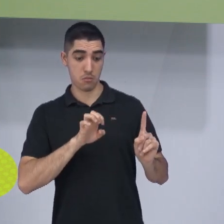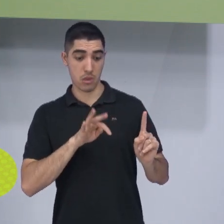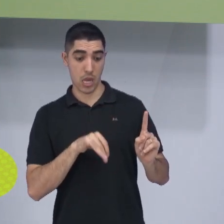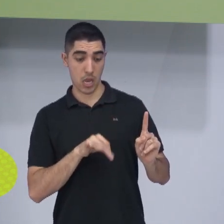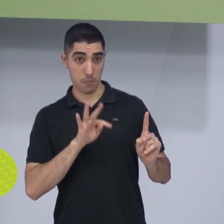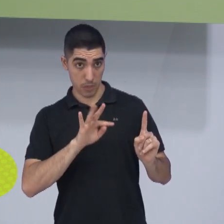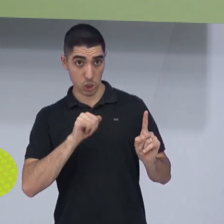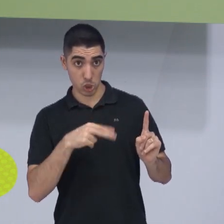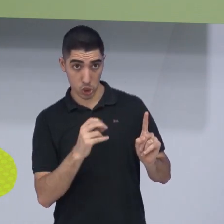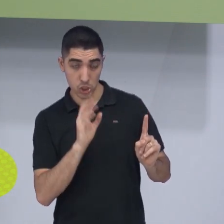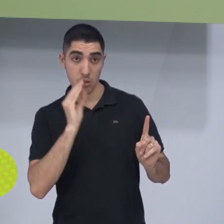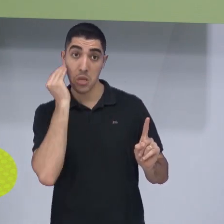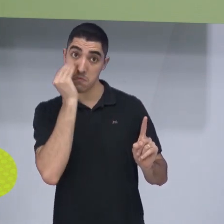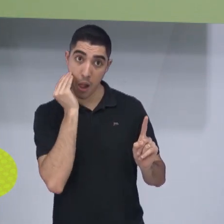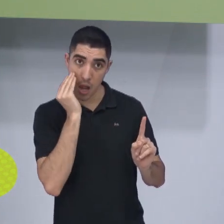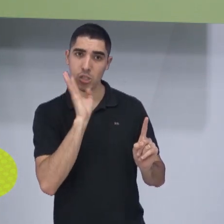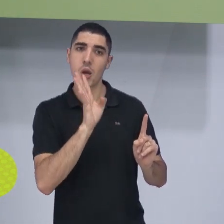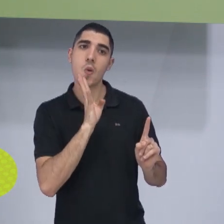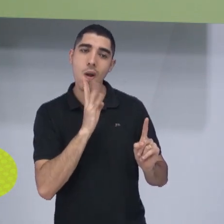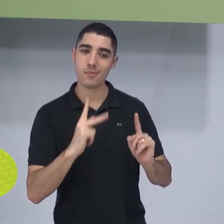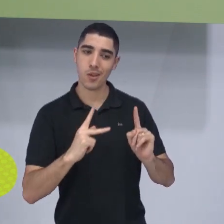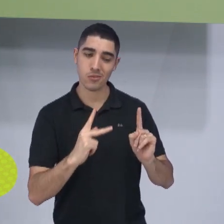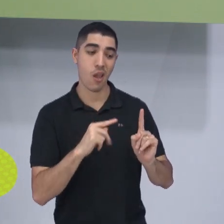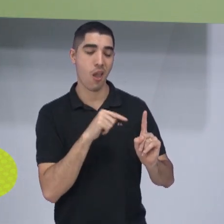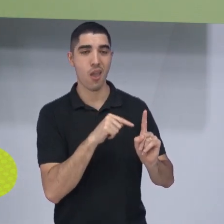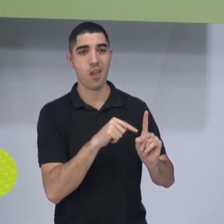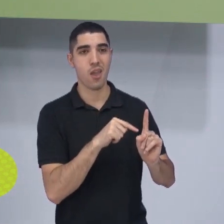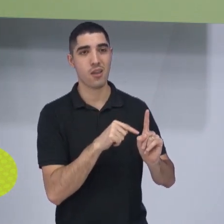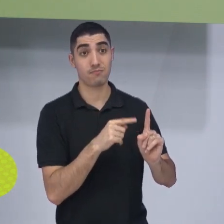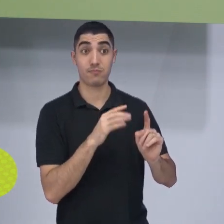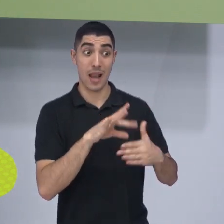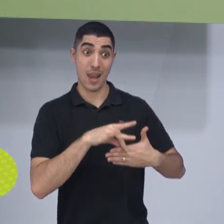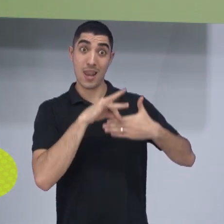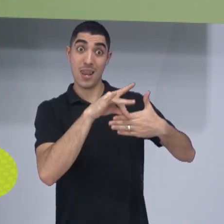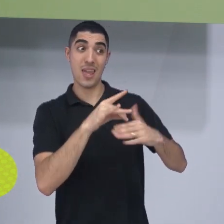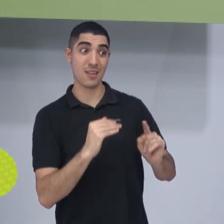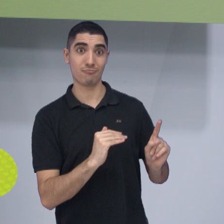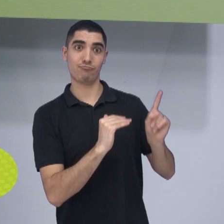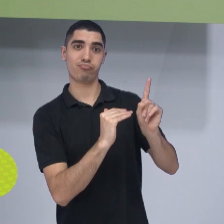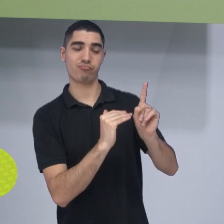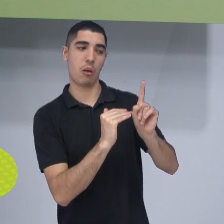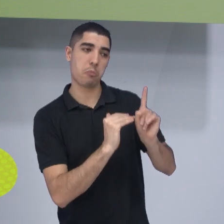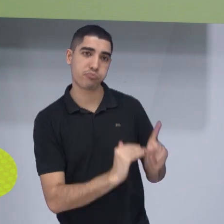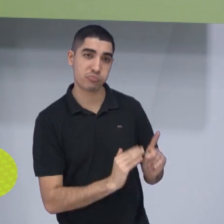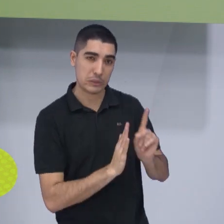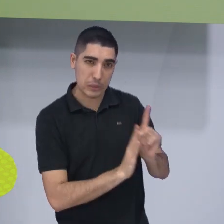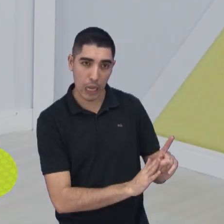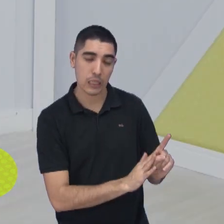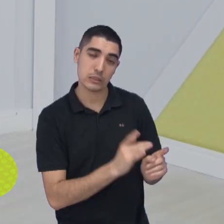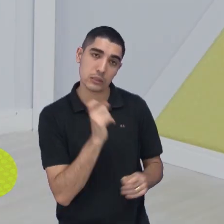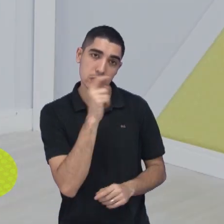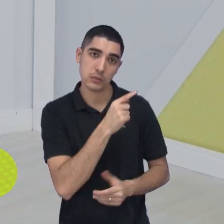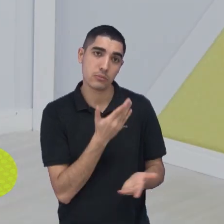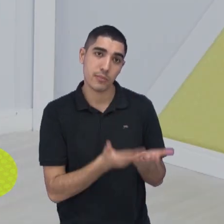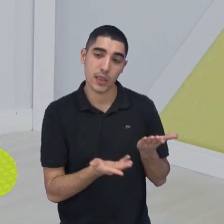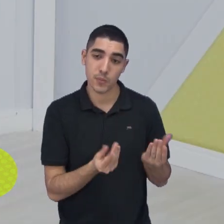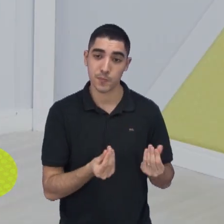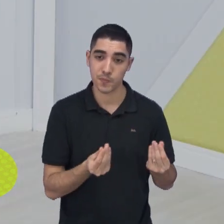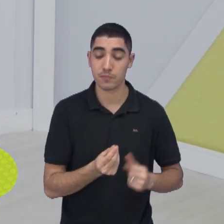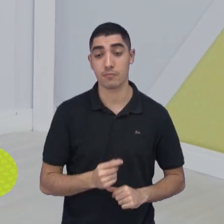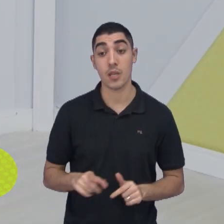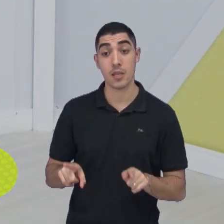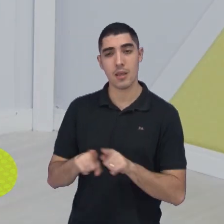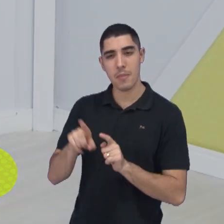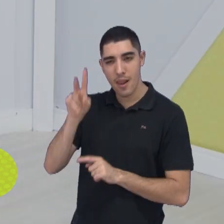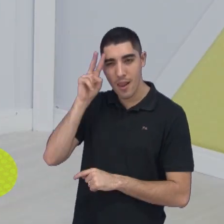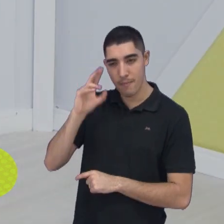jogador experiente que já jogou na casa, enfim. Acho que é uma perda bastante grande para o São José. Pois é. E Chorio,